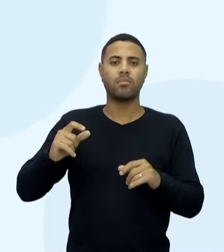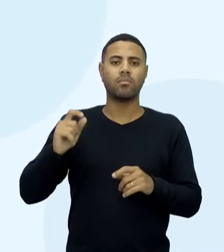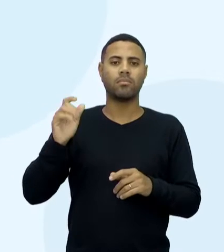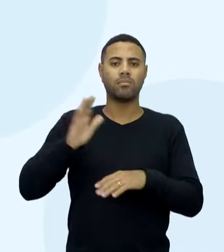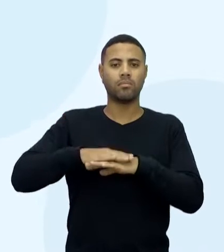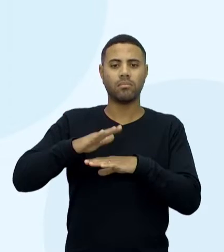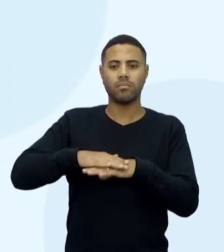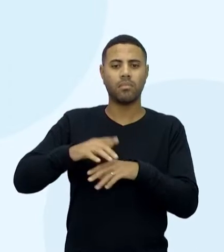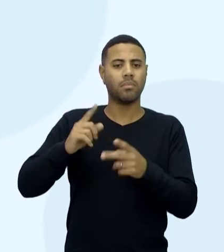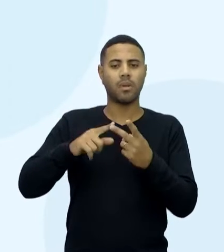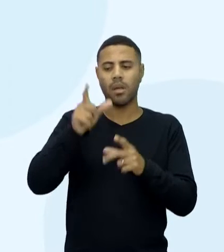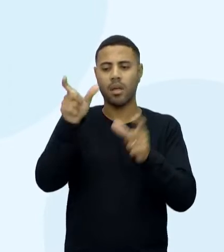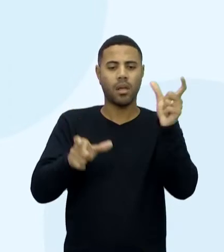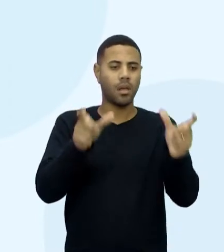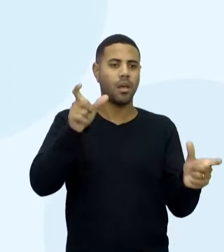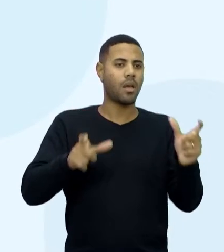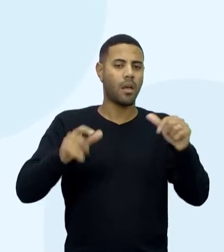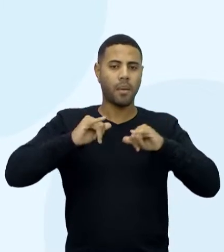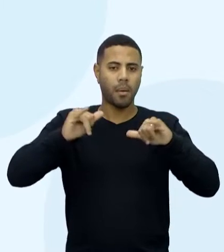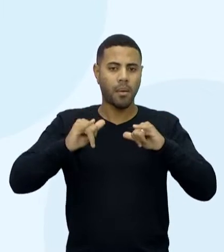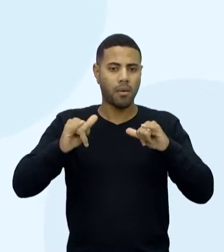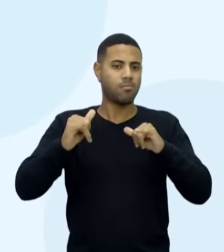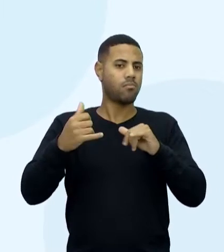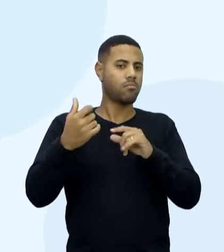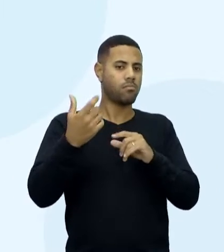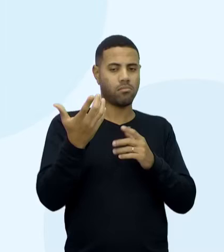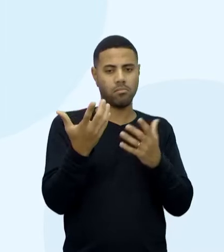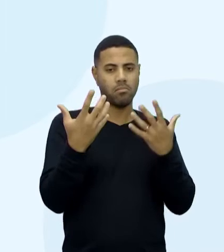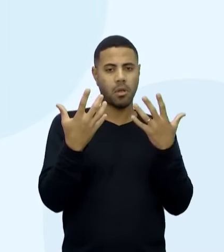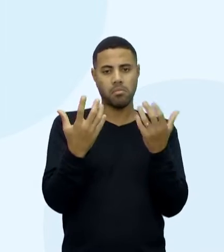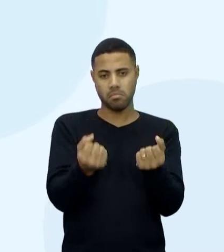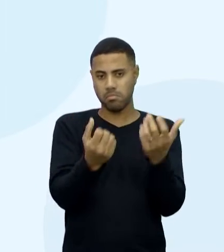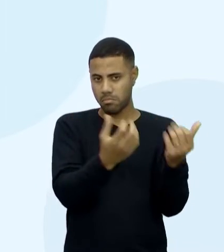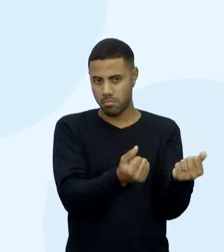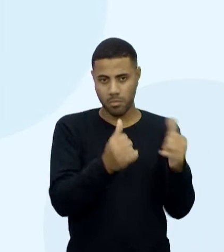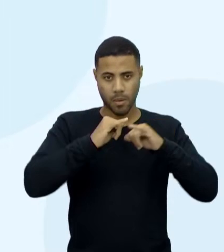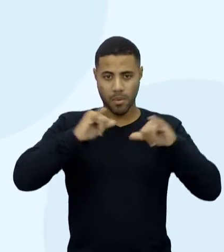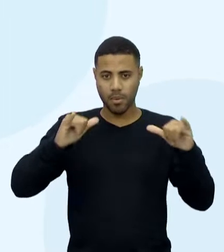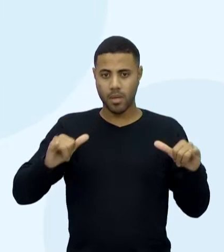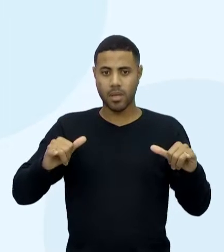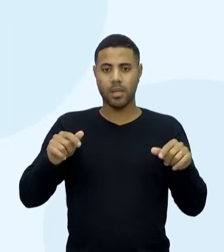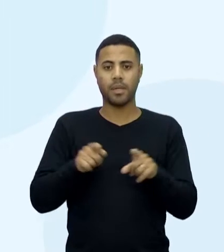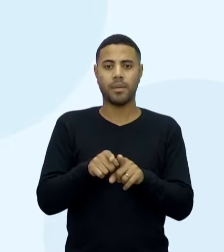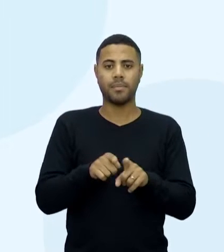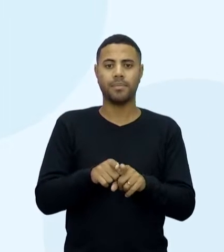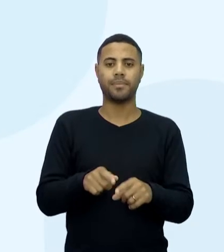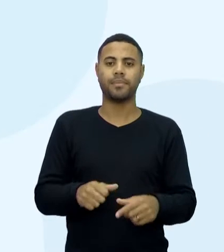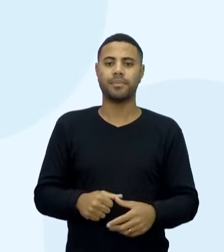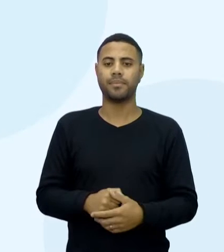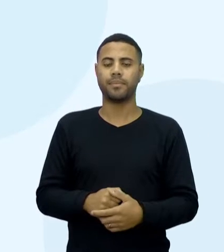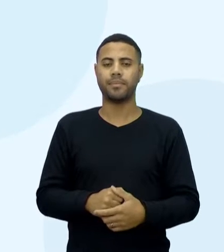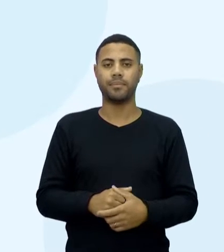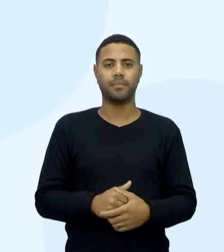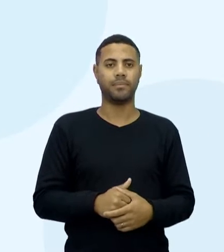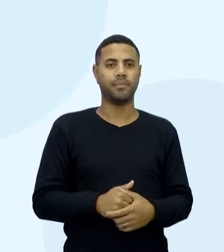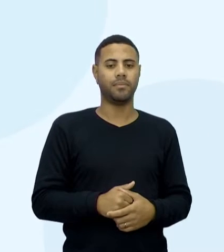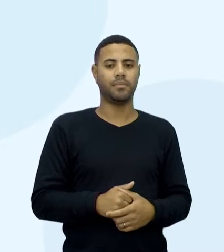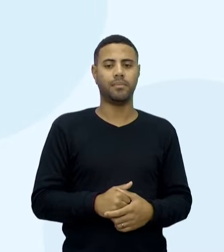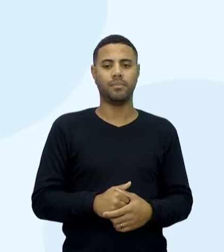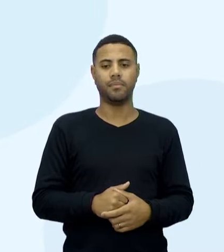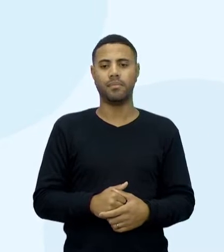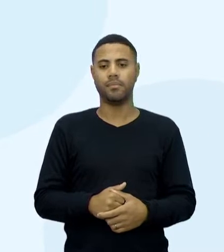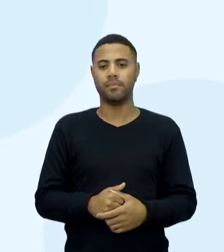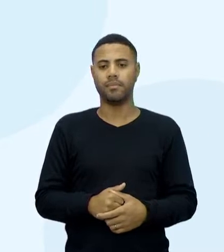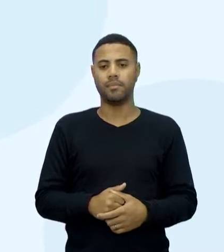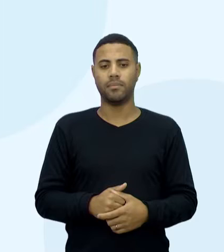para quem se fala ou seja quem é o ai qual é a palavra qu quem é o